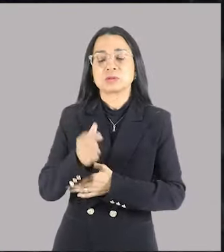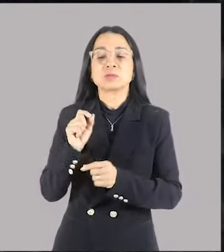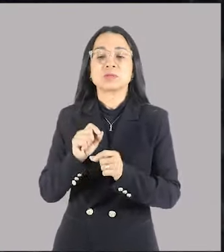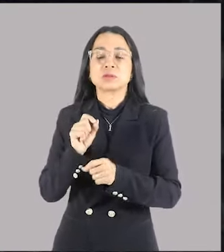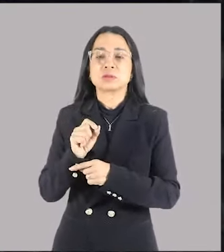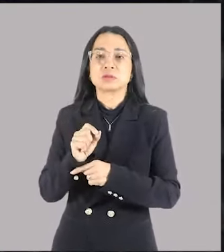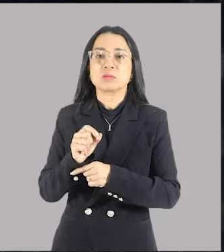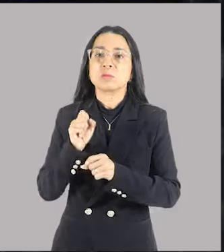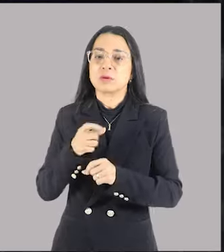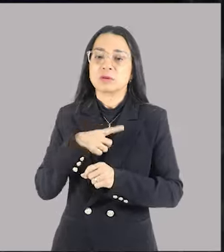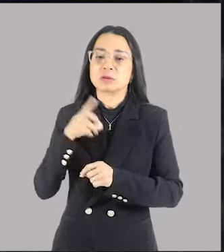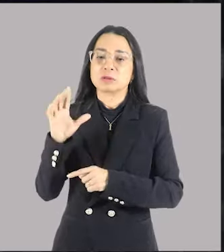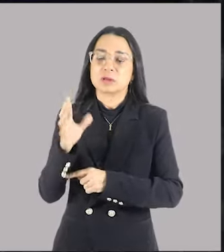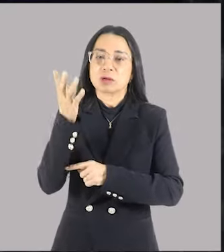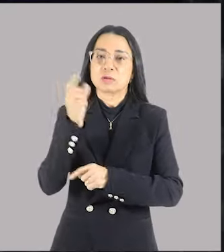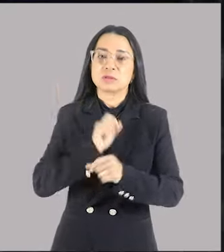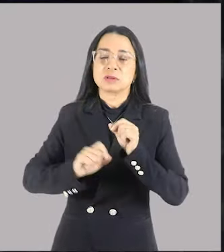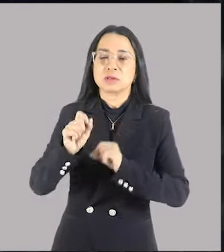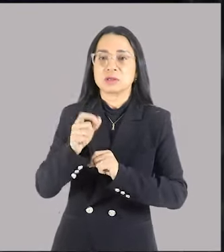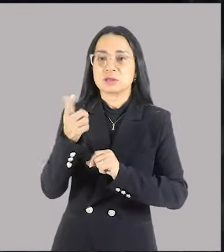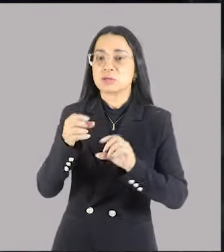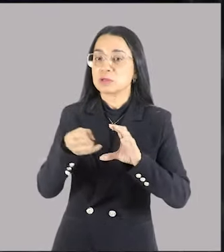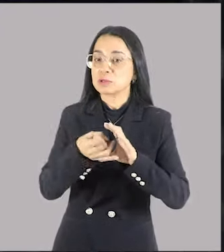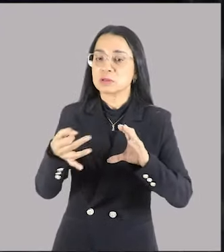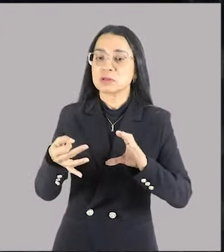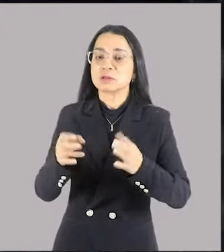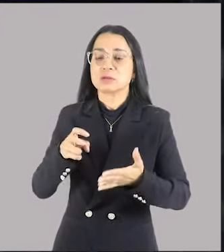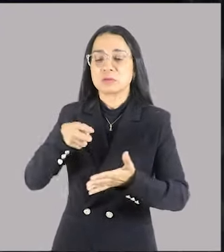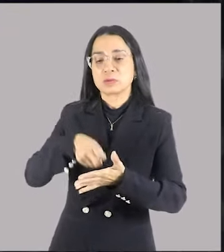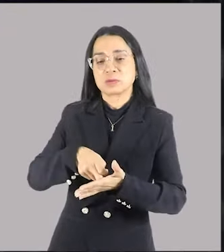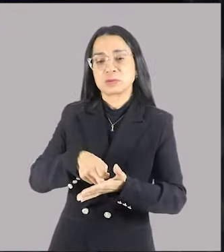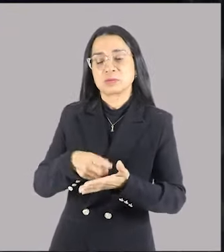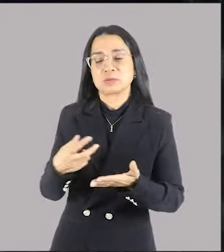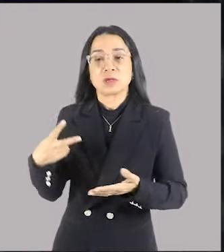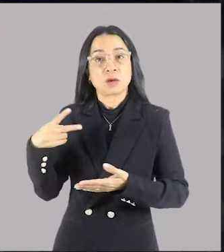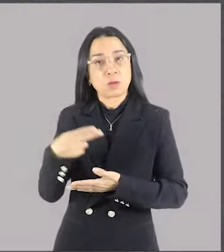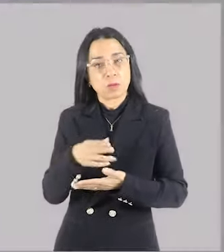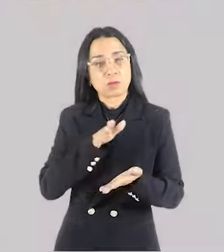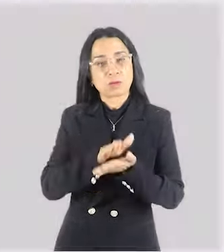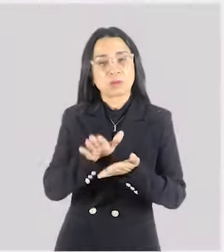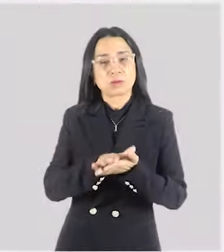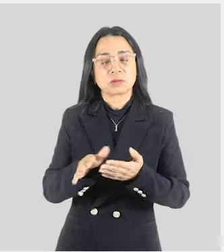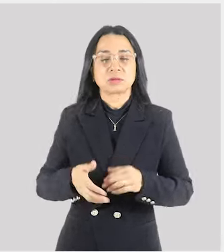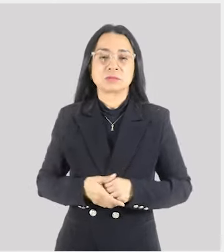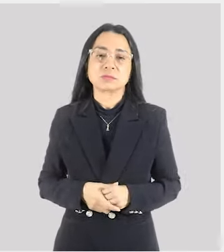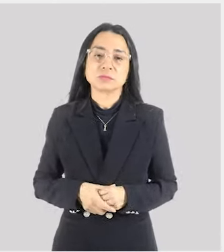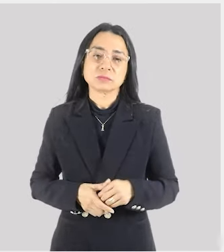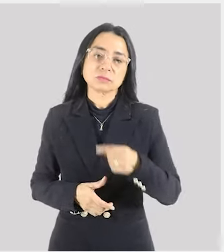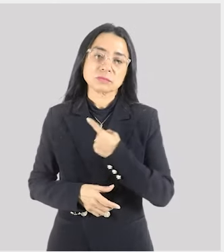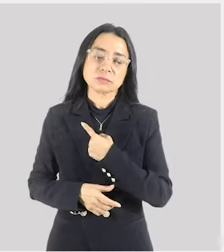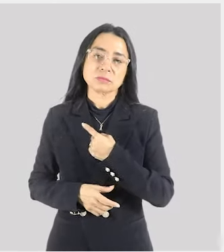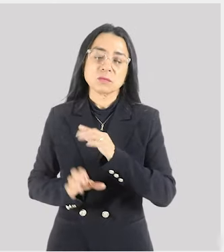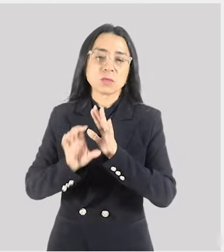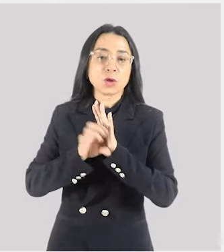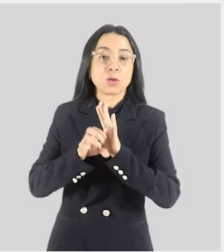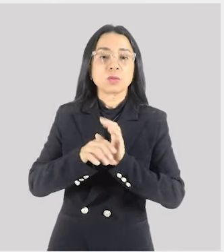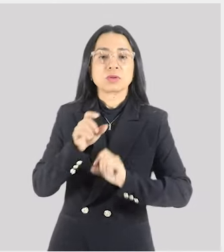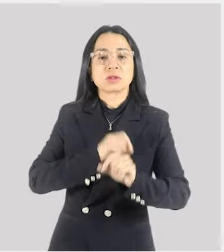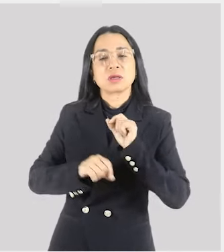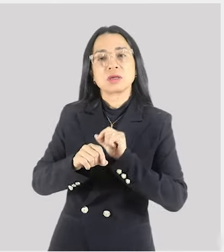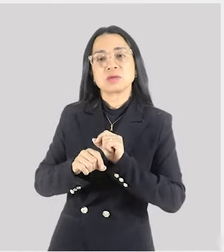sem esse caráter punitivo e com o corte de gastos que eu acabei de explicar conceito de vitaliciedade há alguns